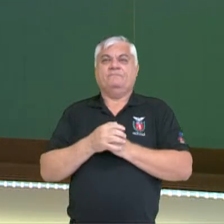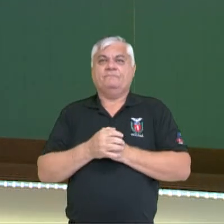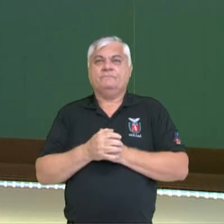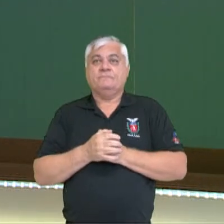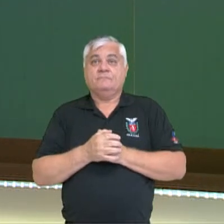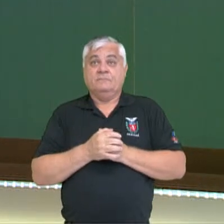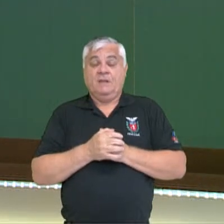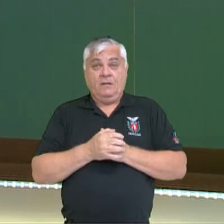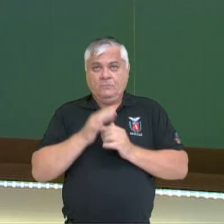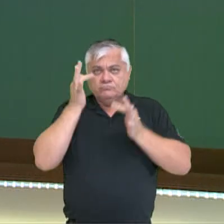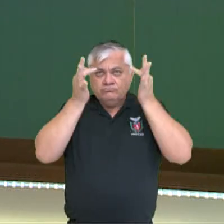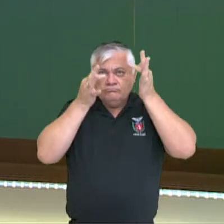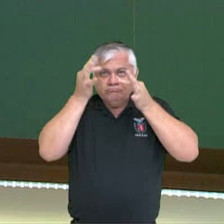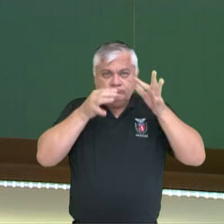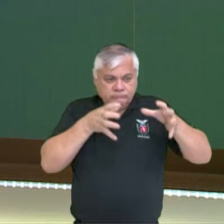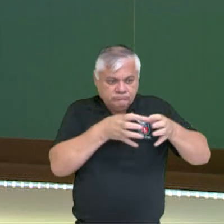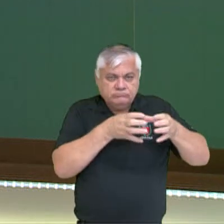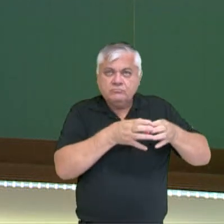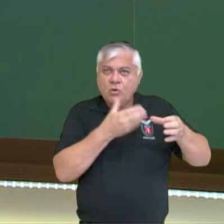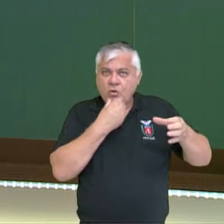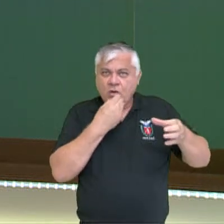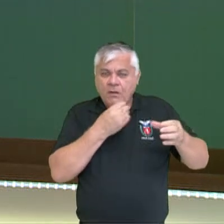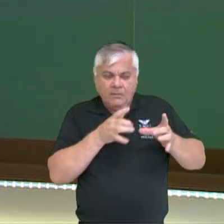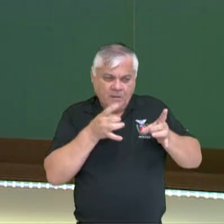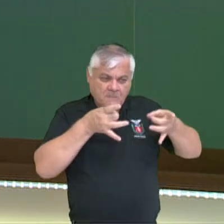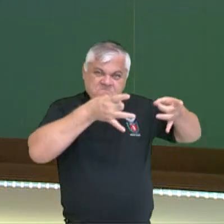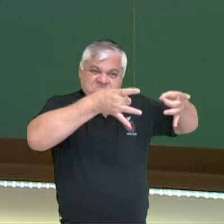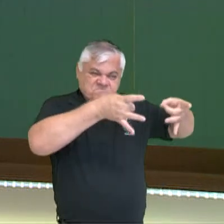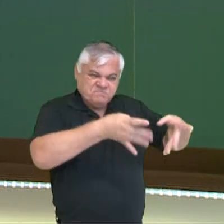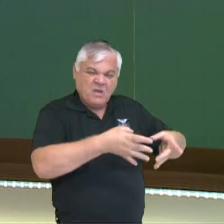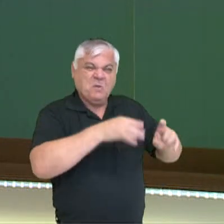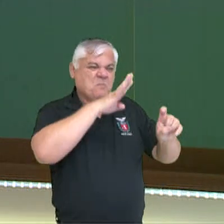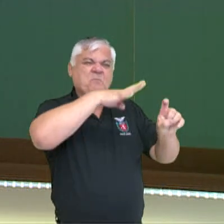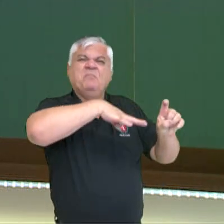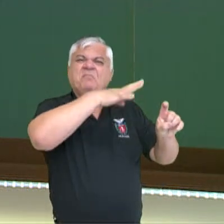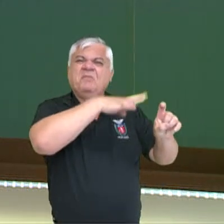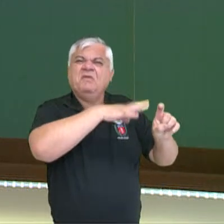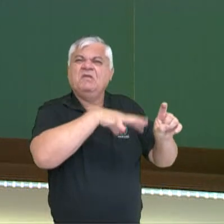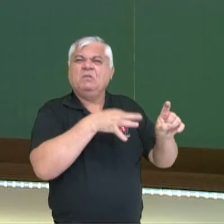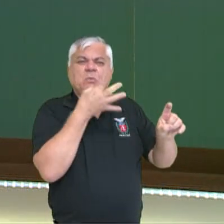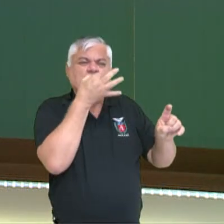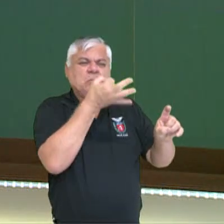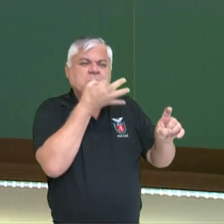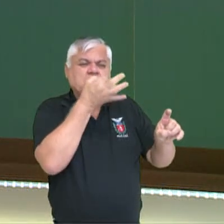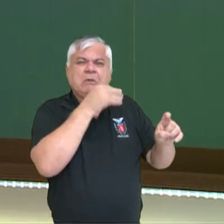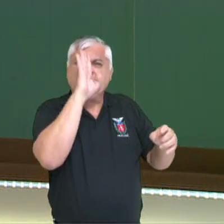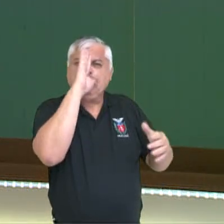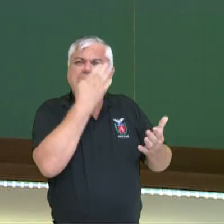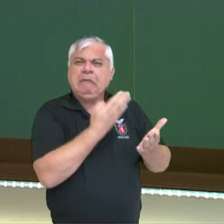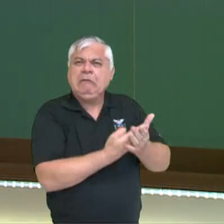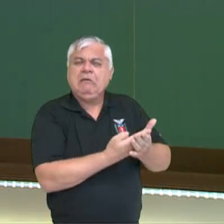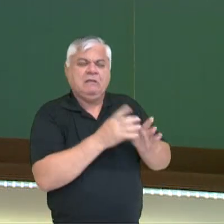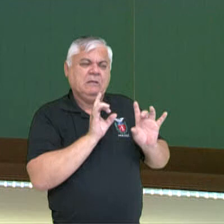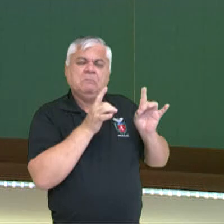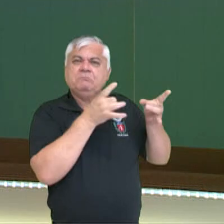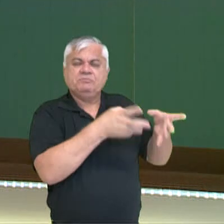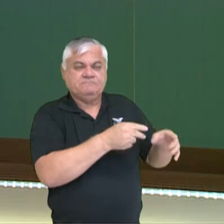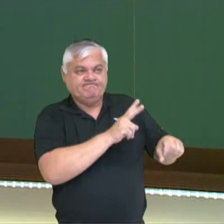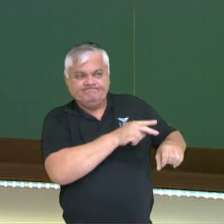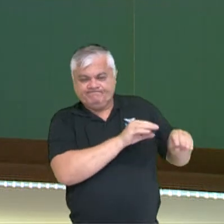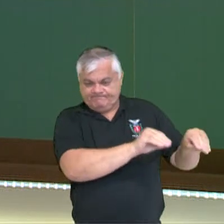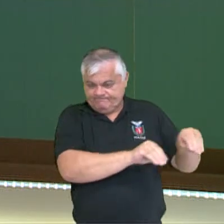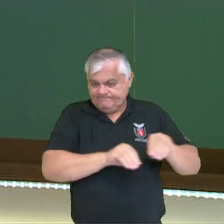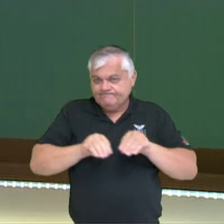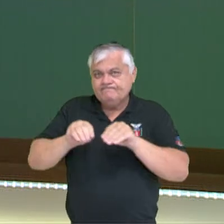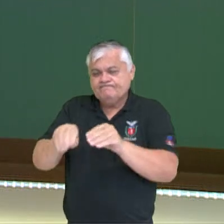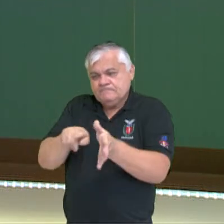os filósofos buscavam abandonar o conhecimento baseado nas crenças e fundamentar um conhecimento